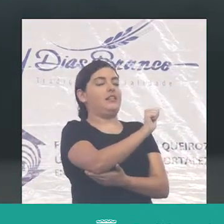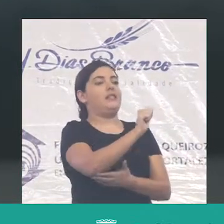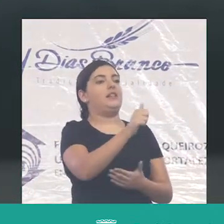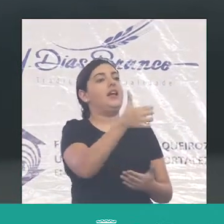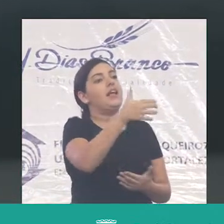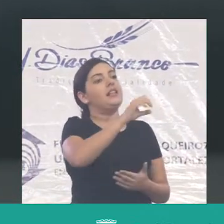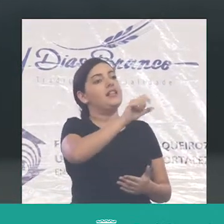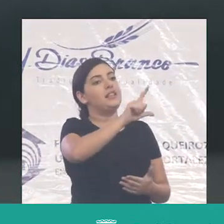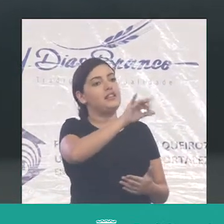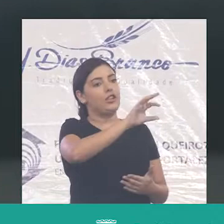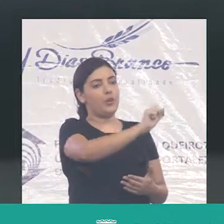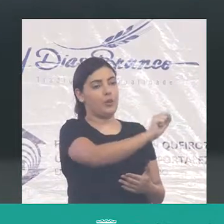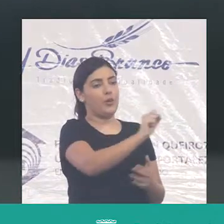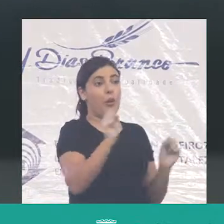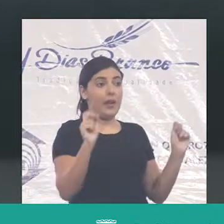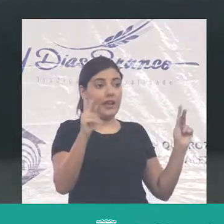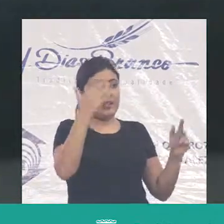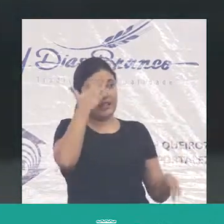gente. Está tranquilo aí?